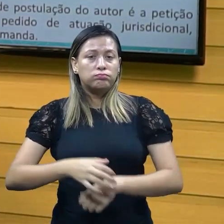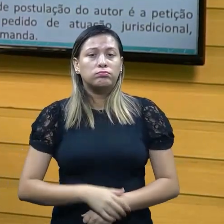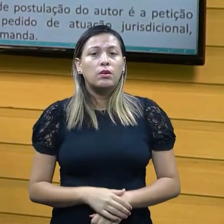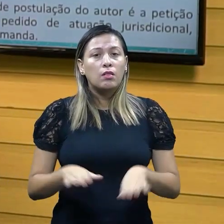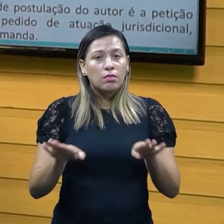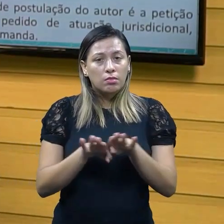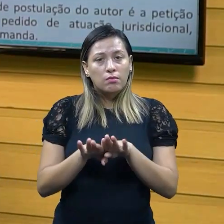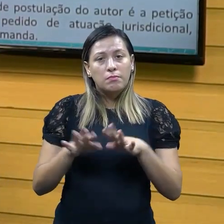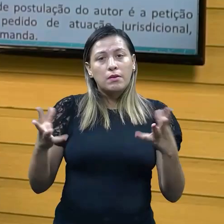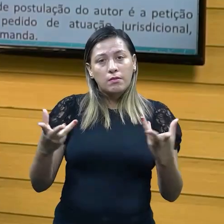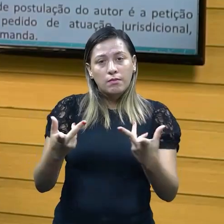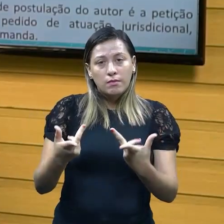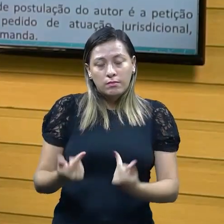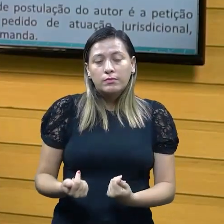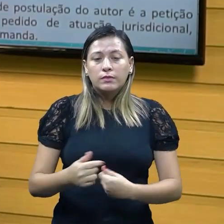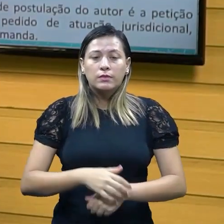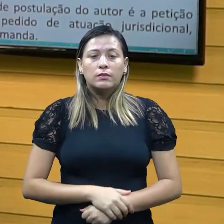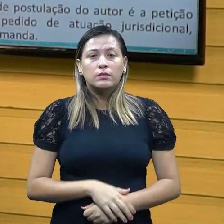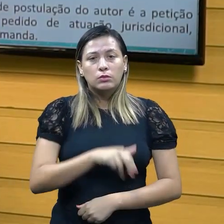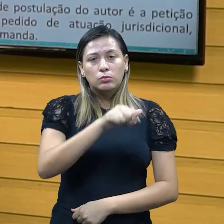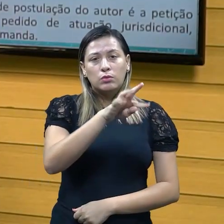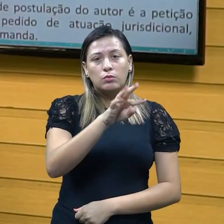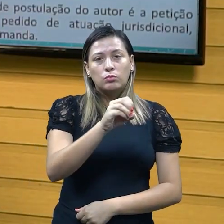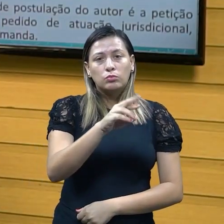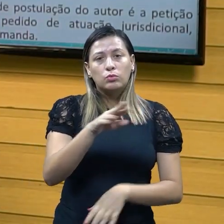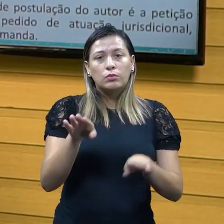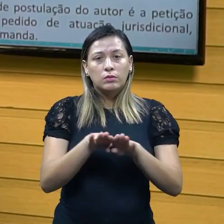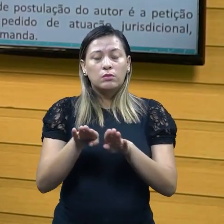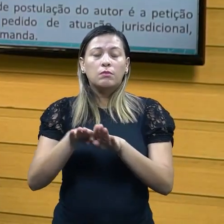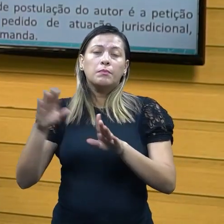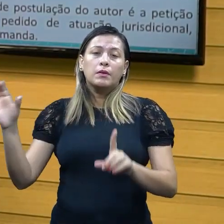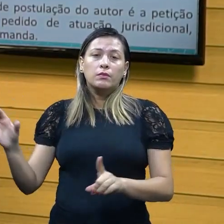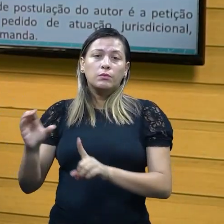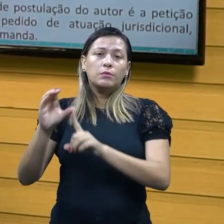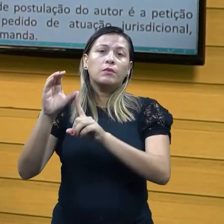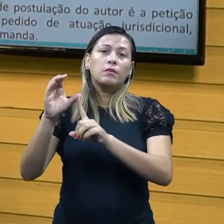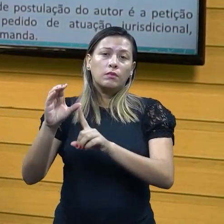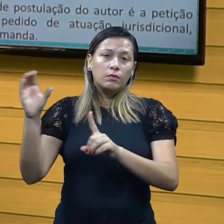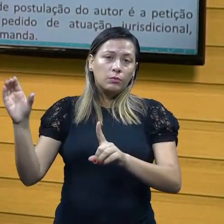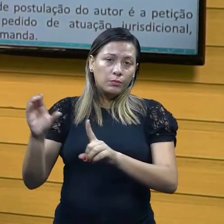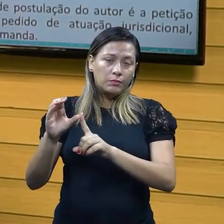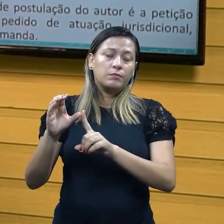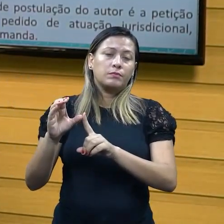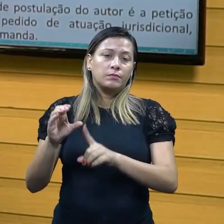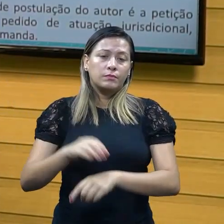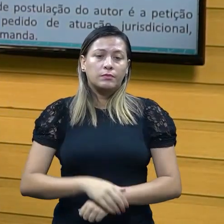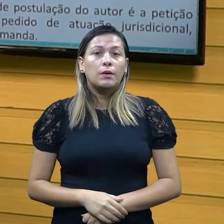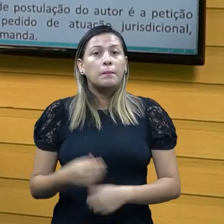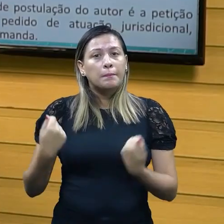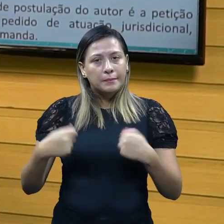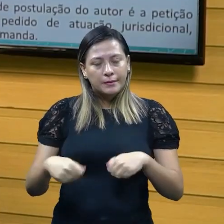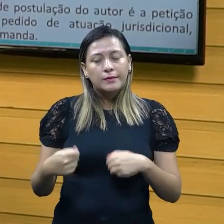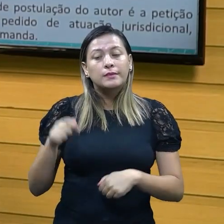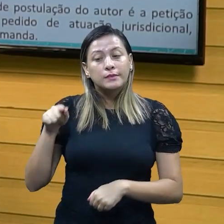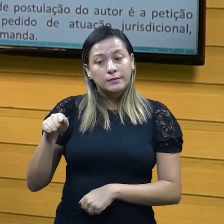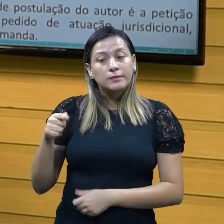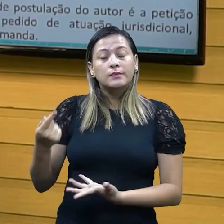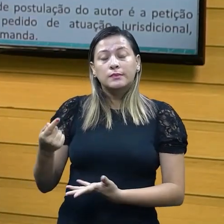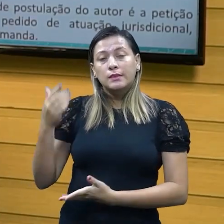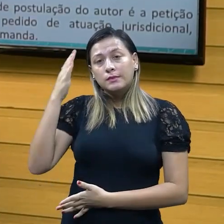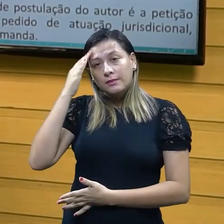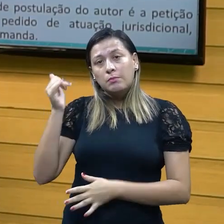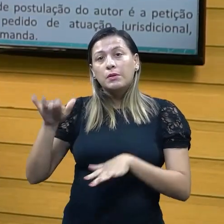qualificação das partes, autor e réu, você precisa saber quem é o réu. Não tem como você entrar, ah não, tem que trazer a qualificação do réu,